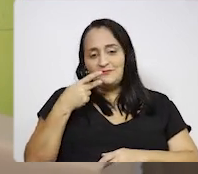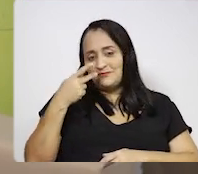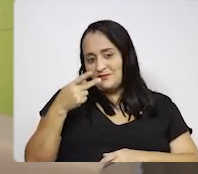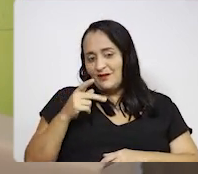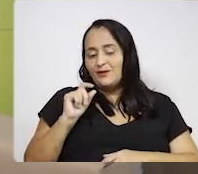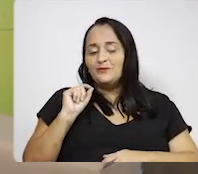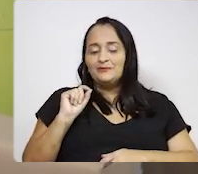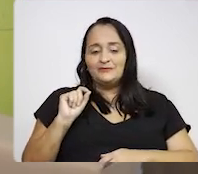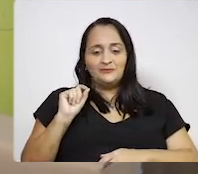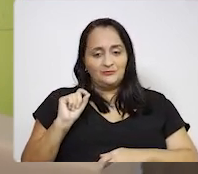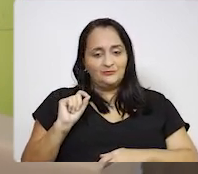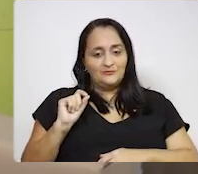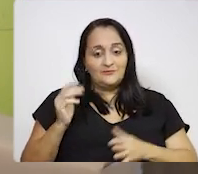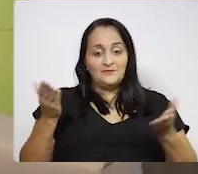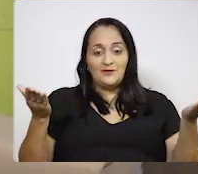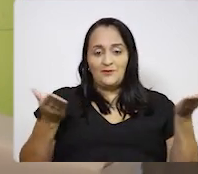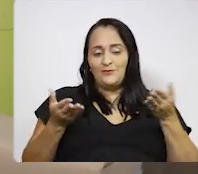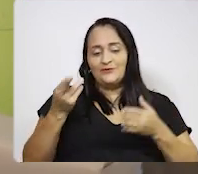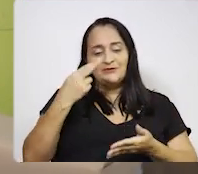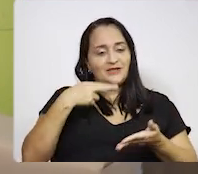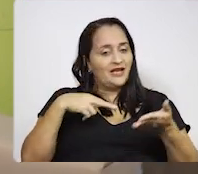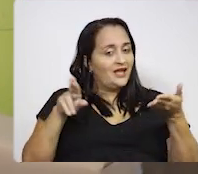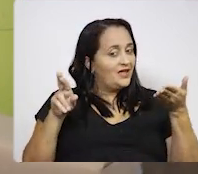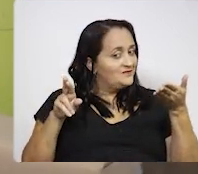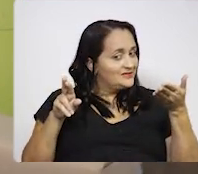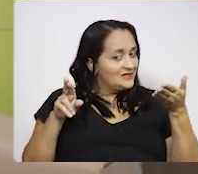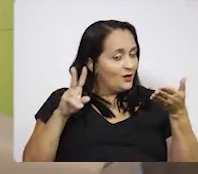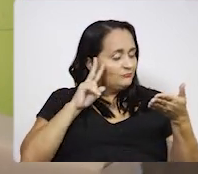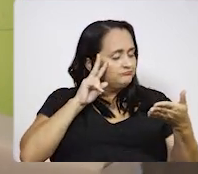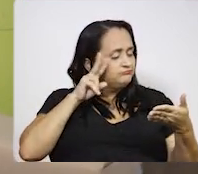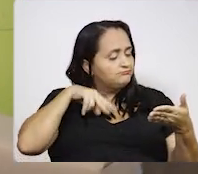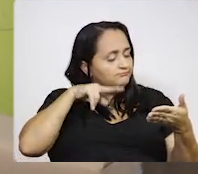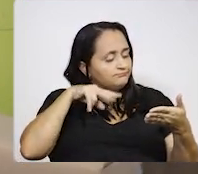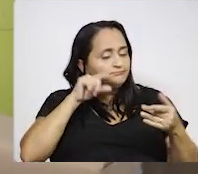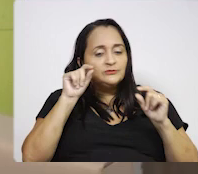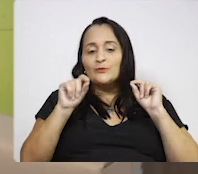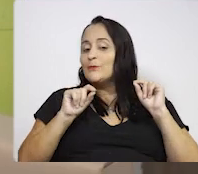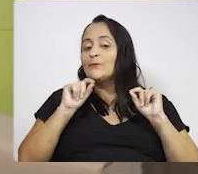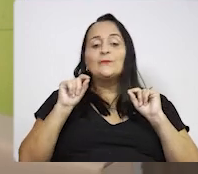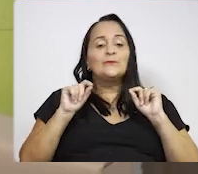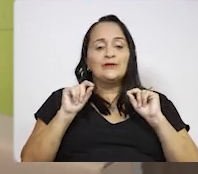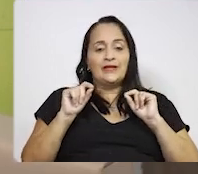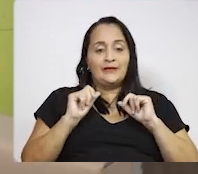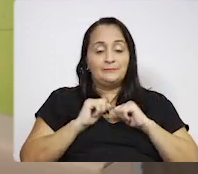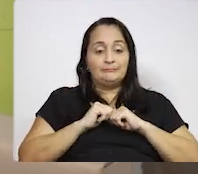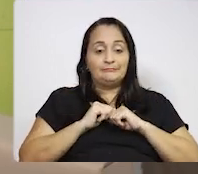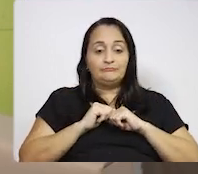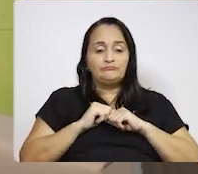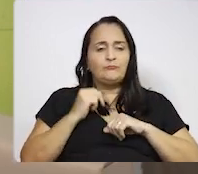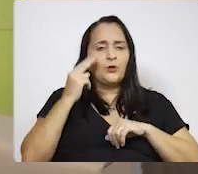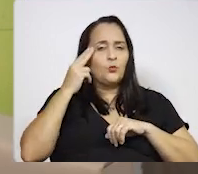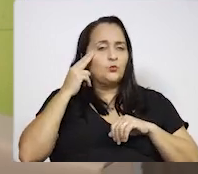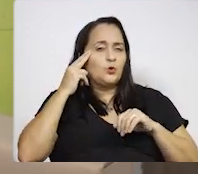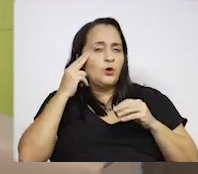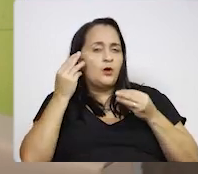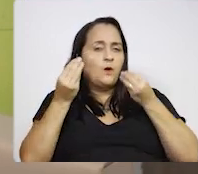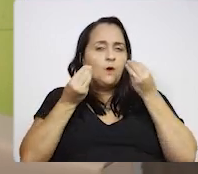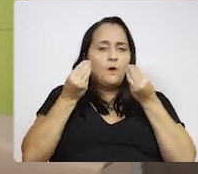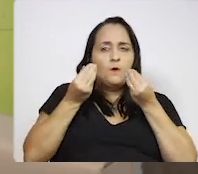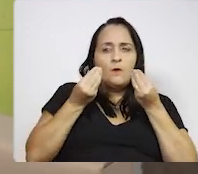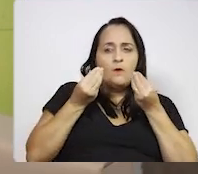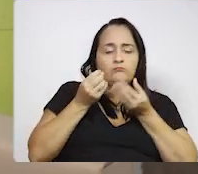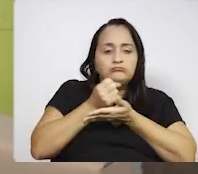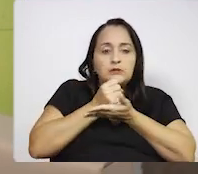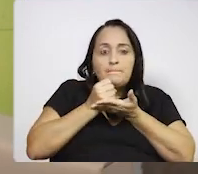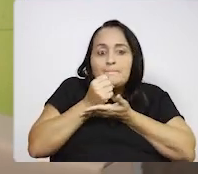falou muito bem, é uma aula de revisão. E o que é que a gente vai revisar? As noções básicas que